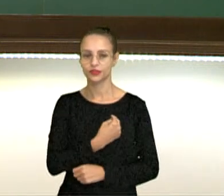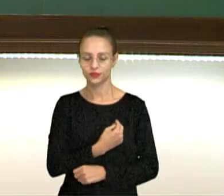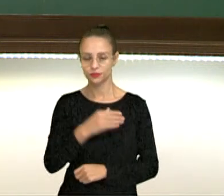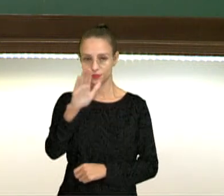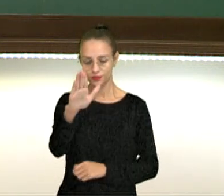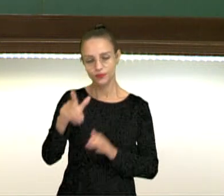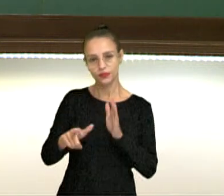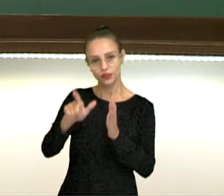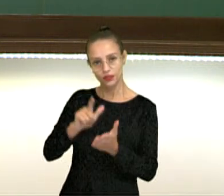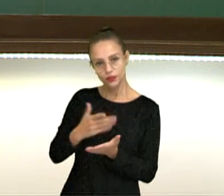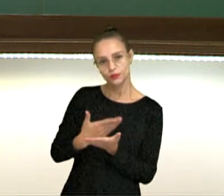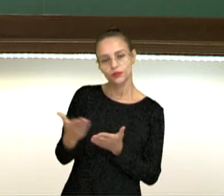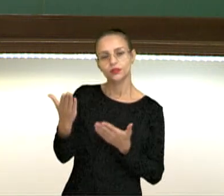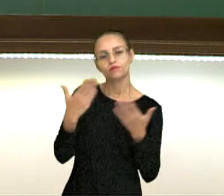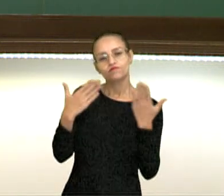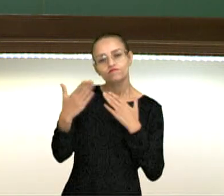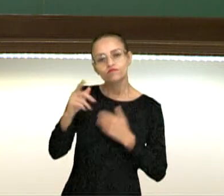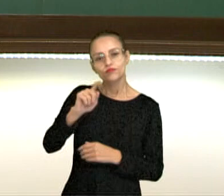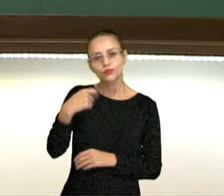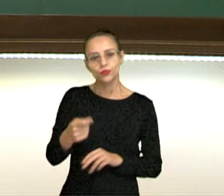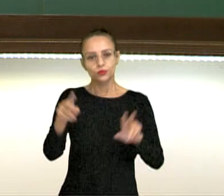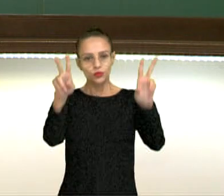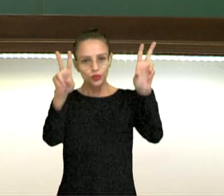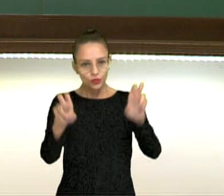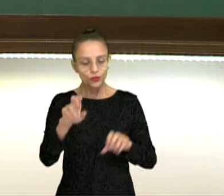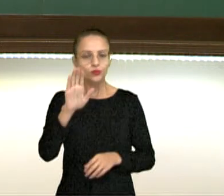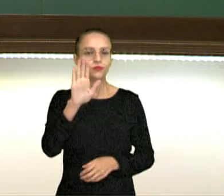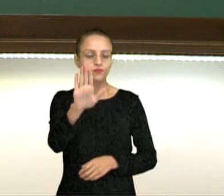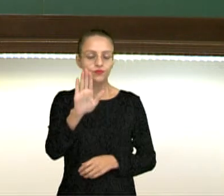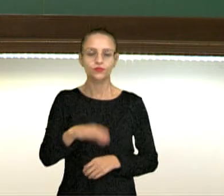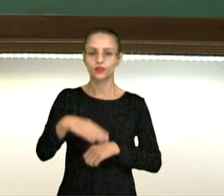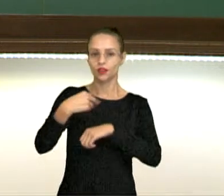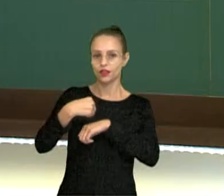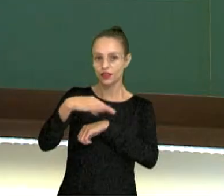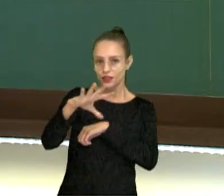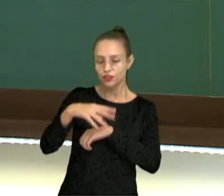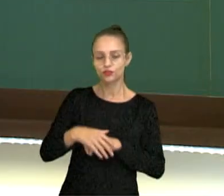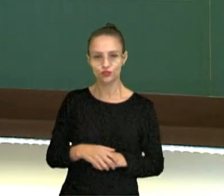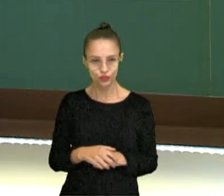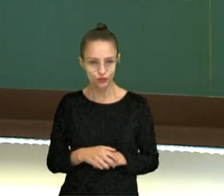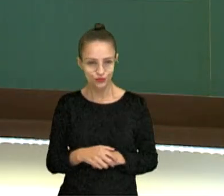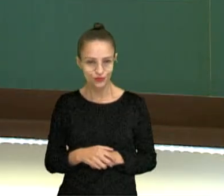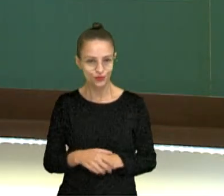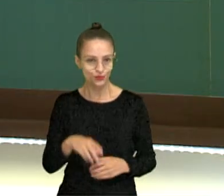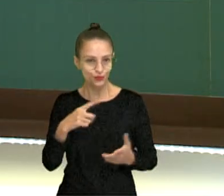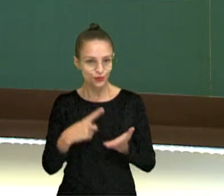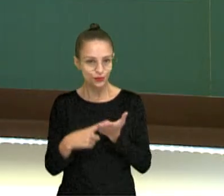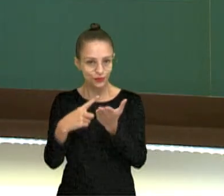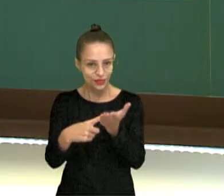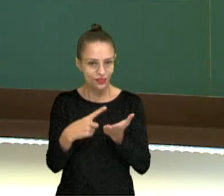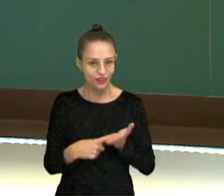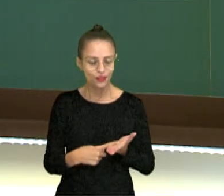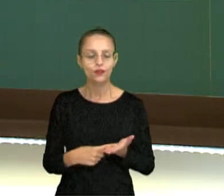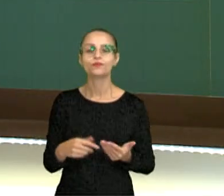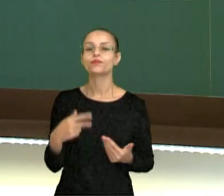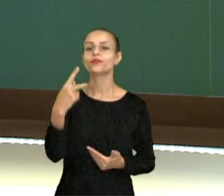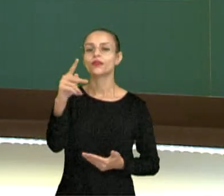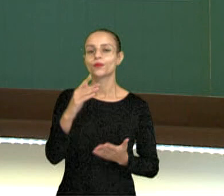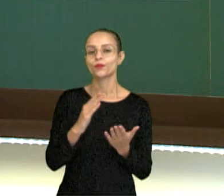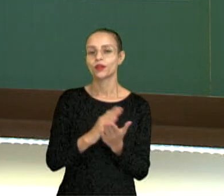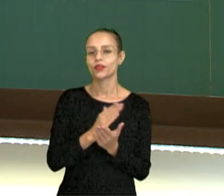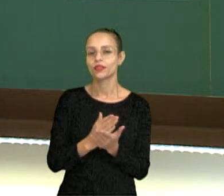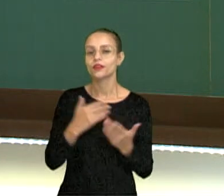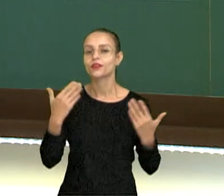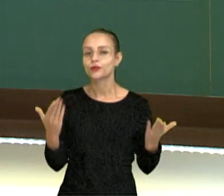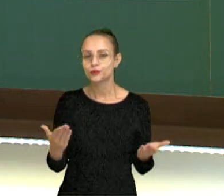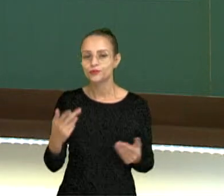de começarmos a conversar sobre os assuntos, vamos para os nossos recadinhos, para os nossos combinados. Cadê o seu caderno?